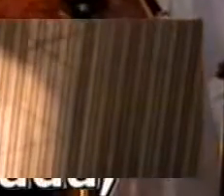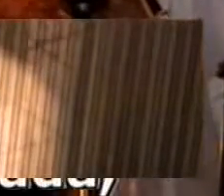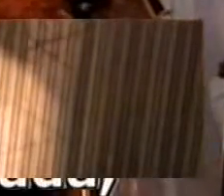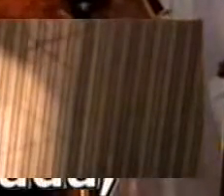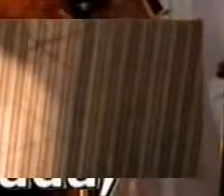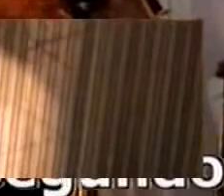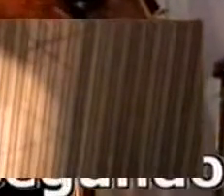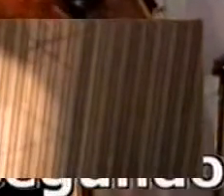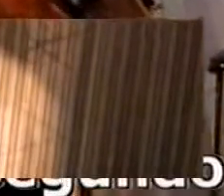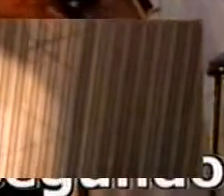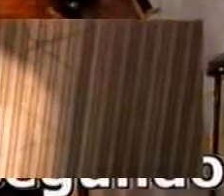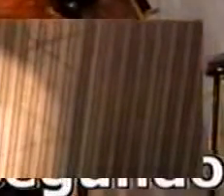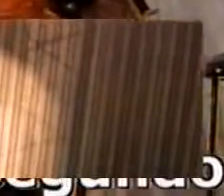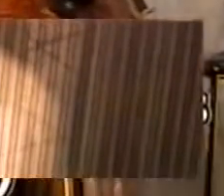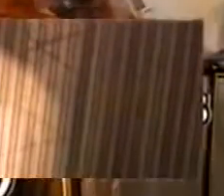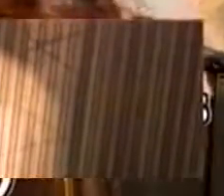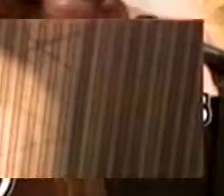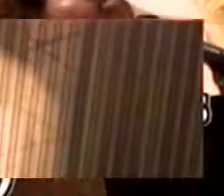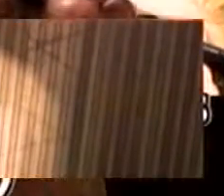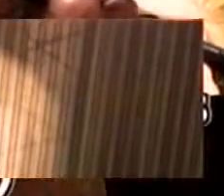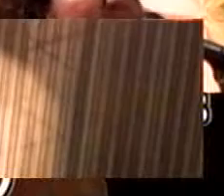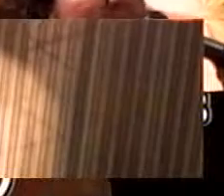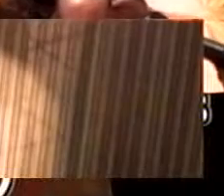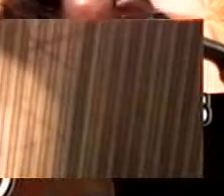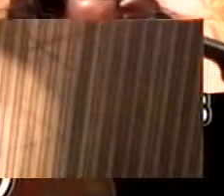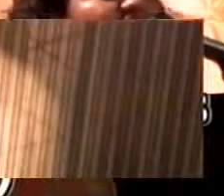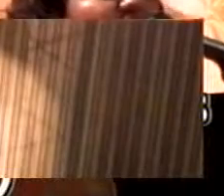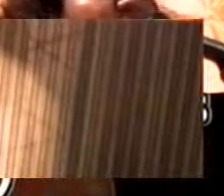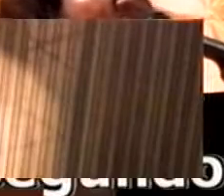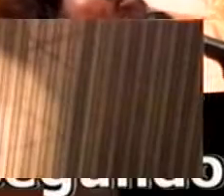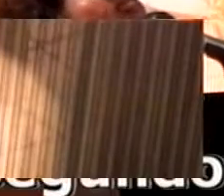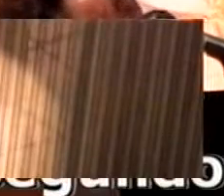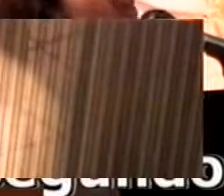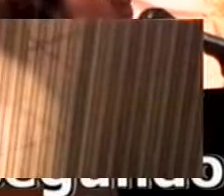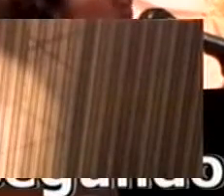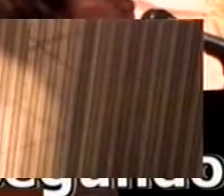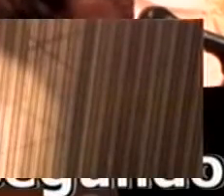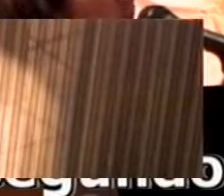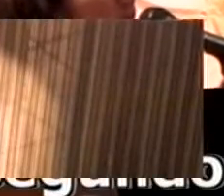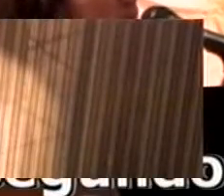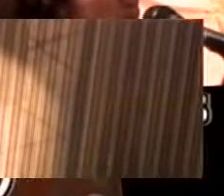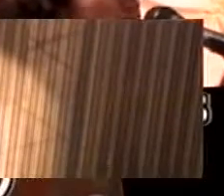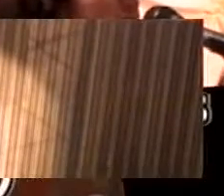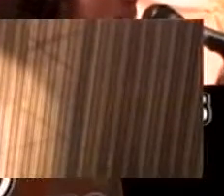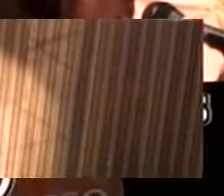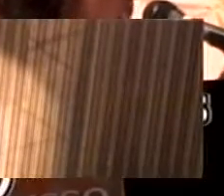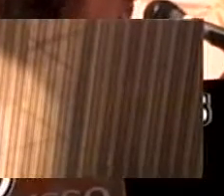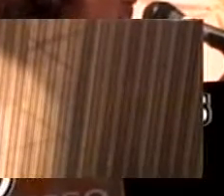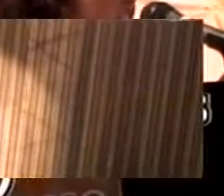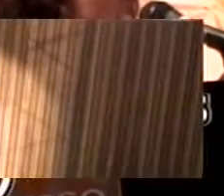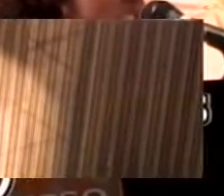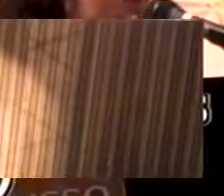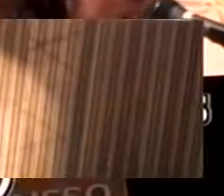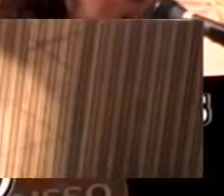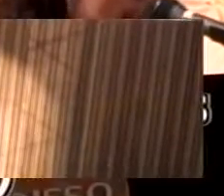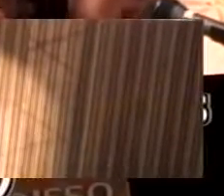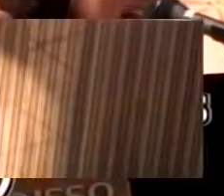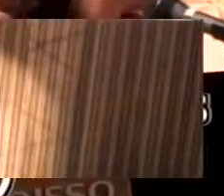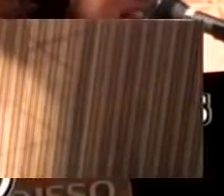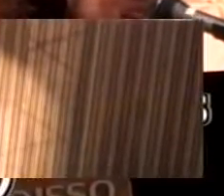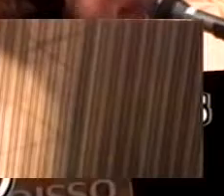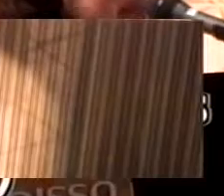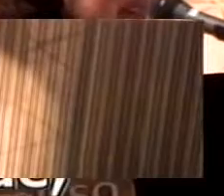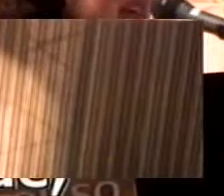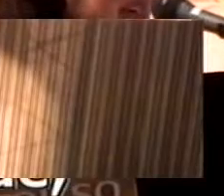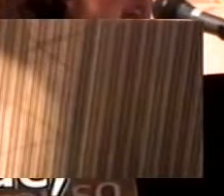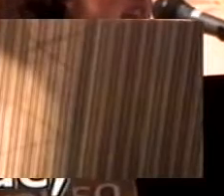nova caminhada, pensando segundo a vontade de Deus. Pensando segundo a vontade de